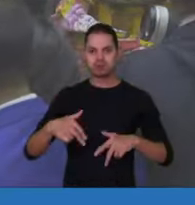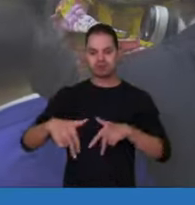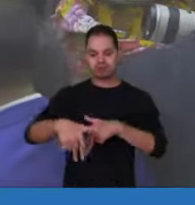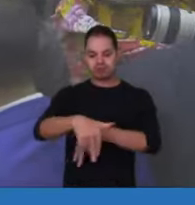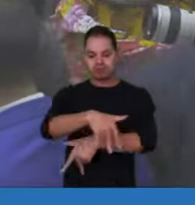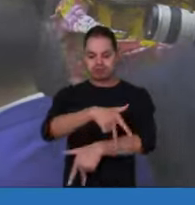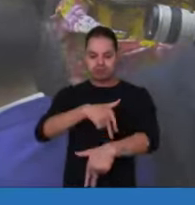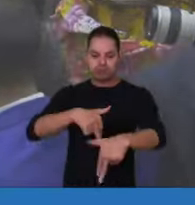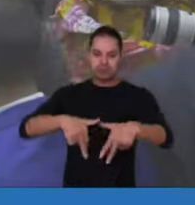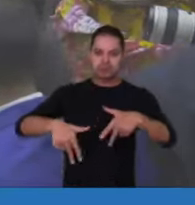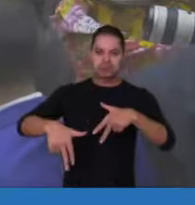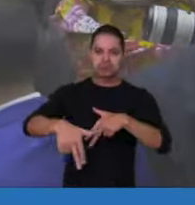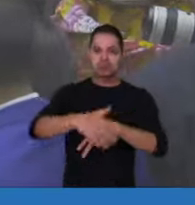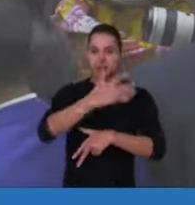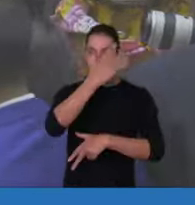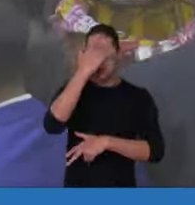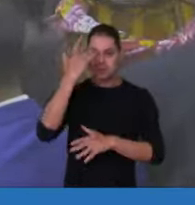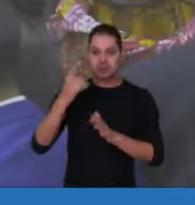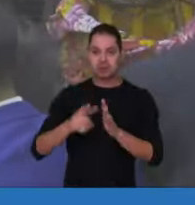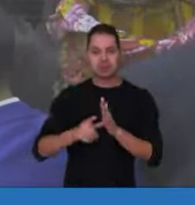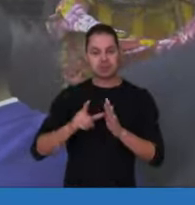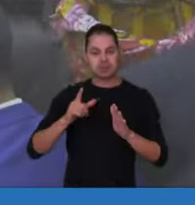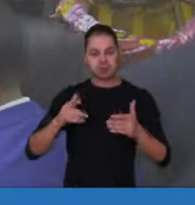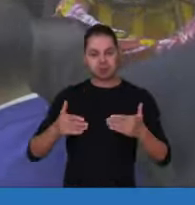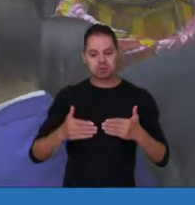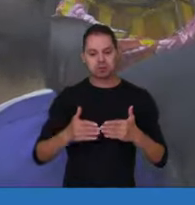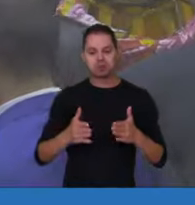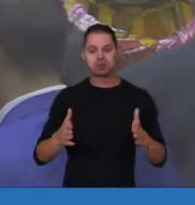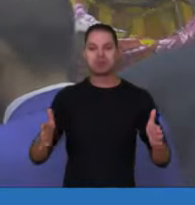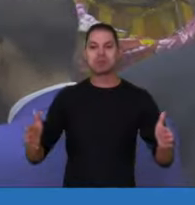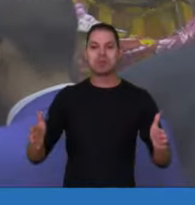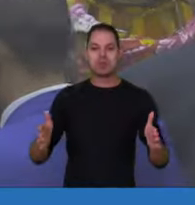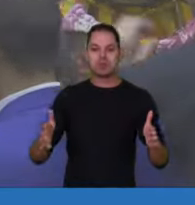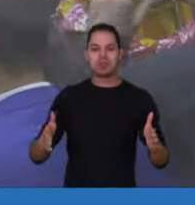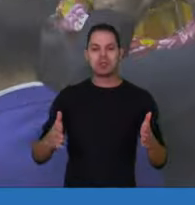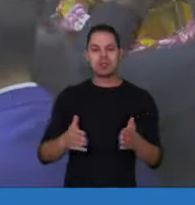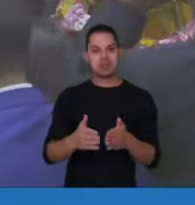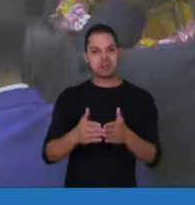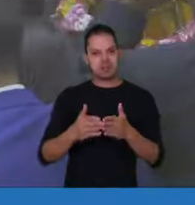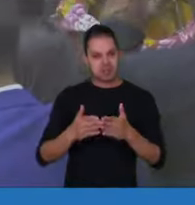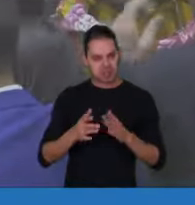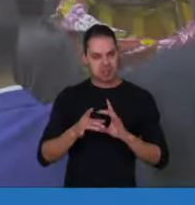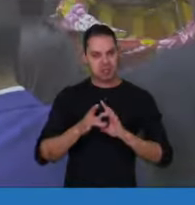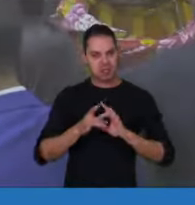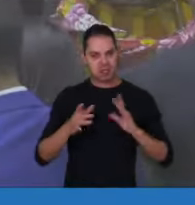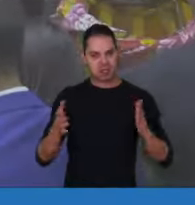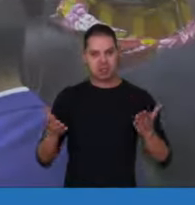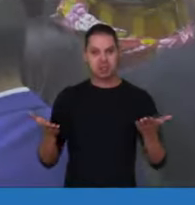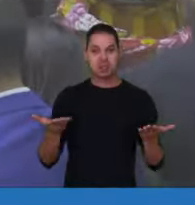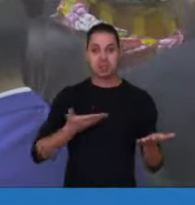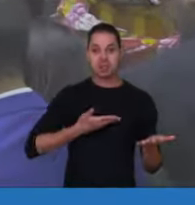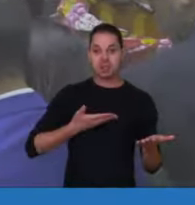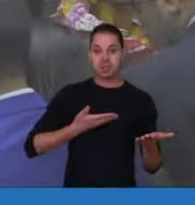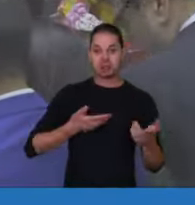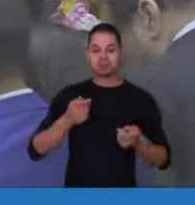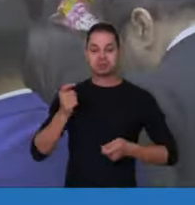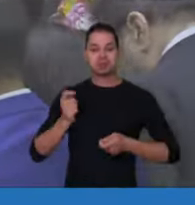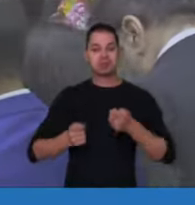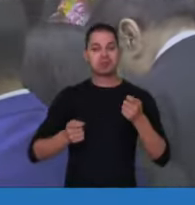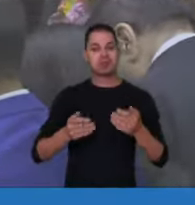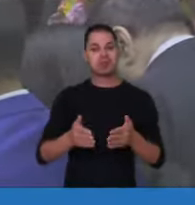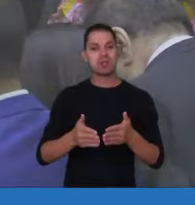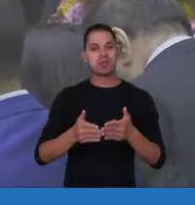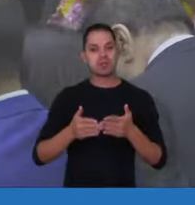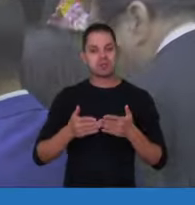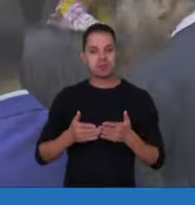alguém antes abriu o caminho, pisou para a gente. Licença nos foi dada. Eu vou pedir para as companheiras batuqueiras colocarem